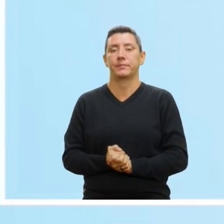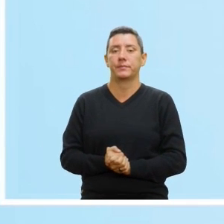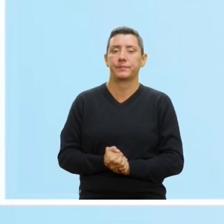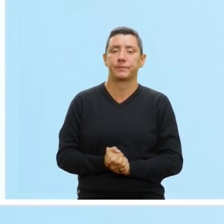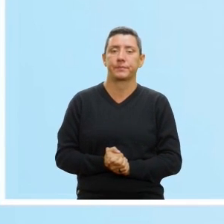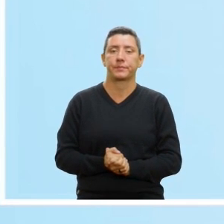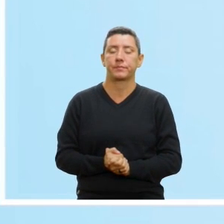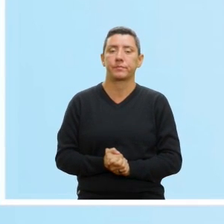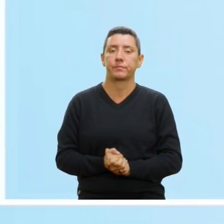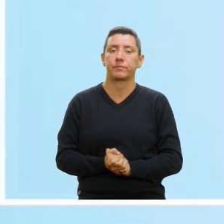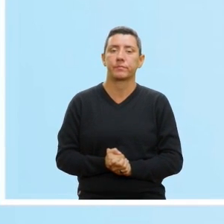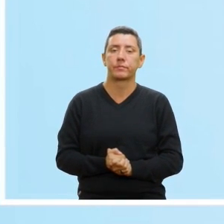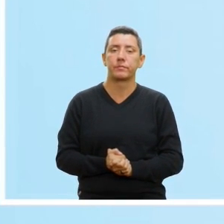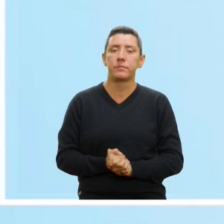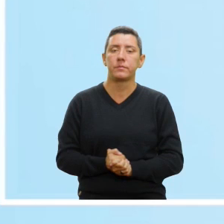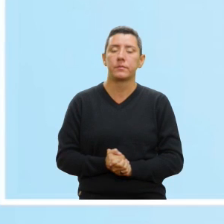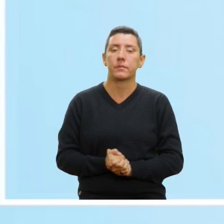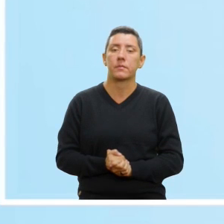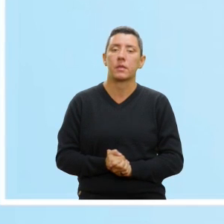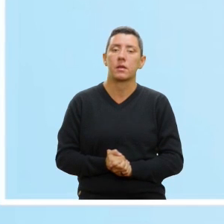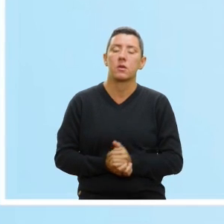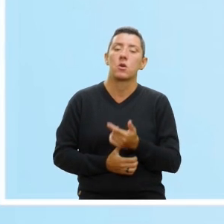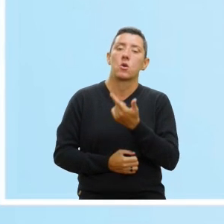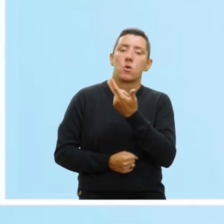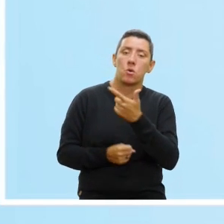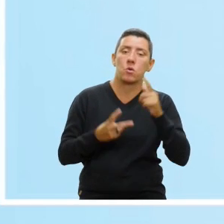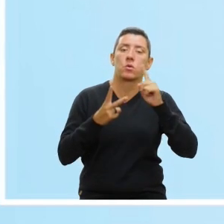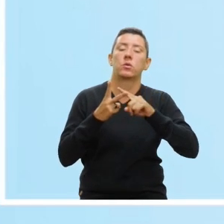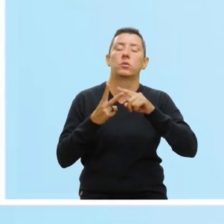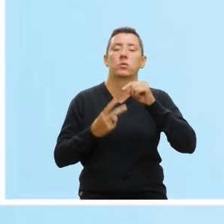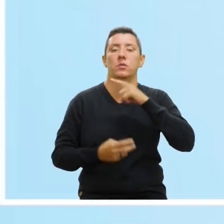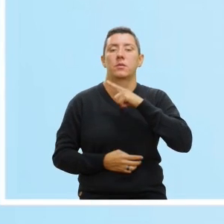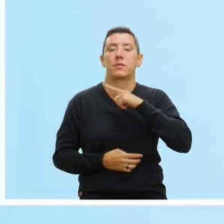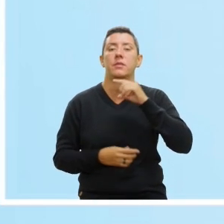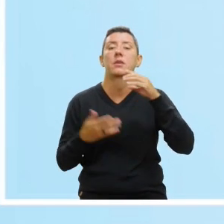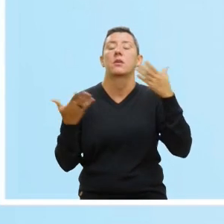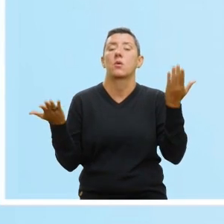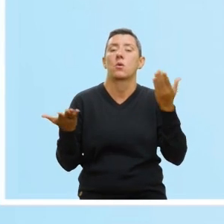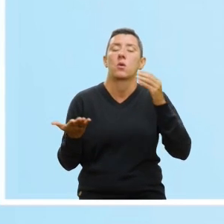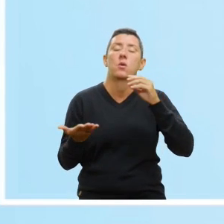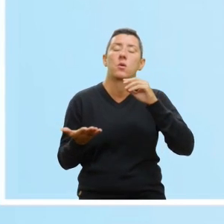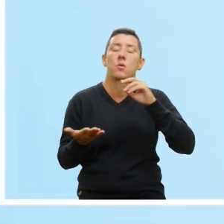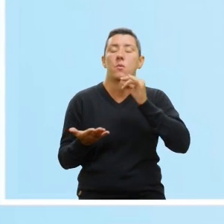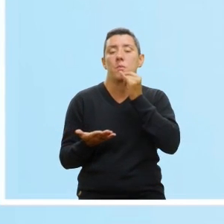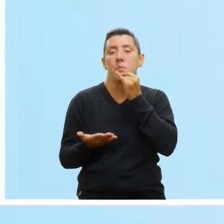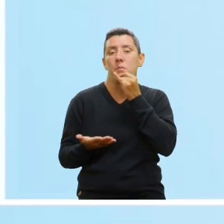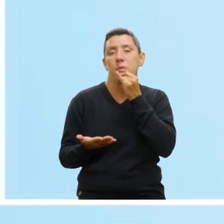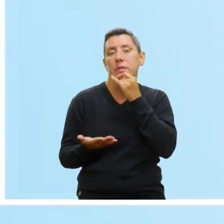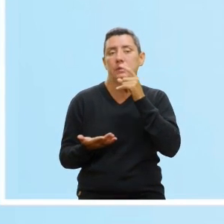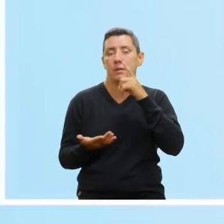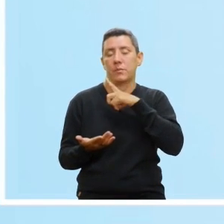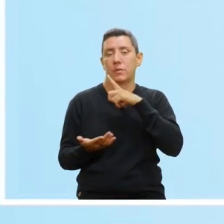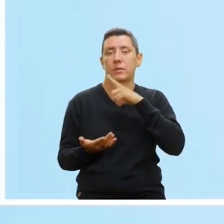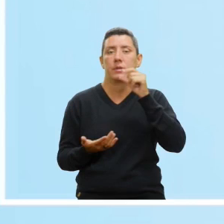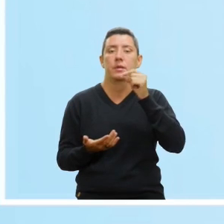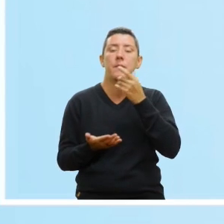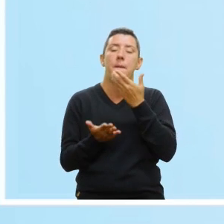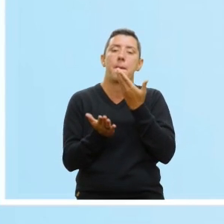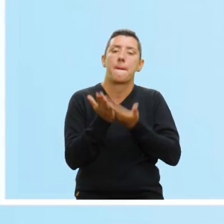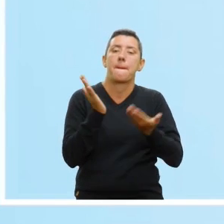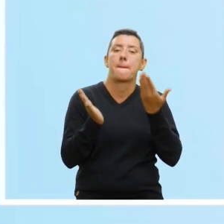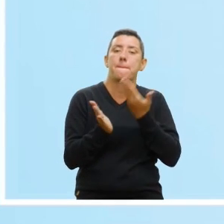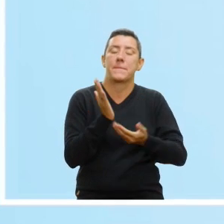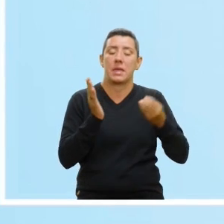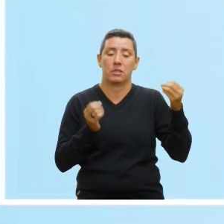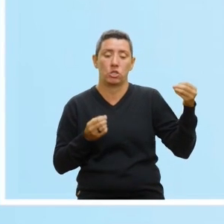Outros desafios são alguns efeitos que a gente tem na fibra ótica. Um aqui que a gente chama é a dispersão cromática,